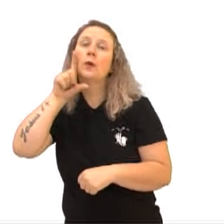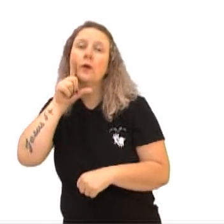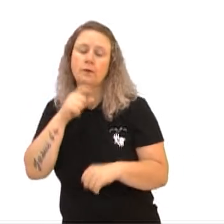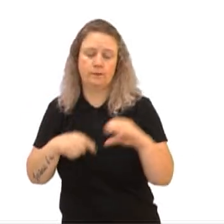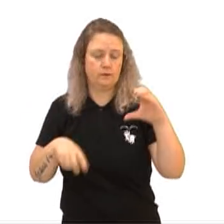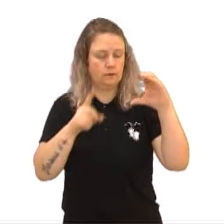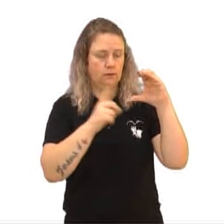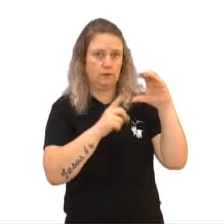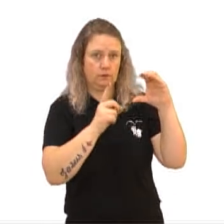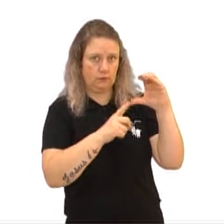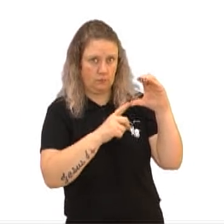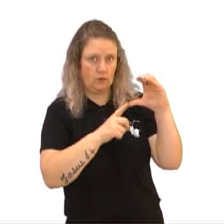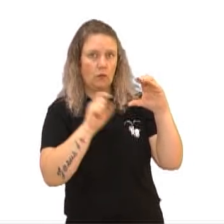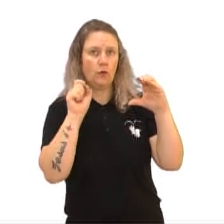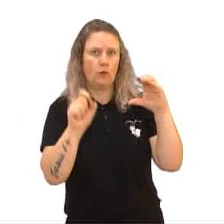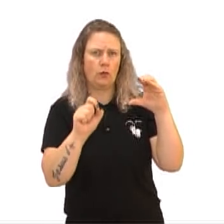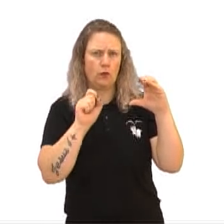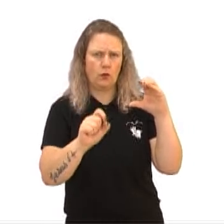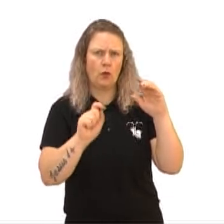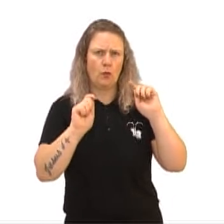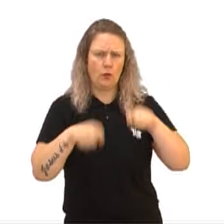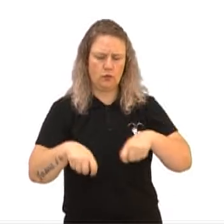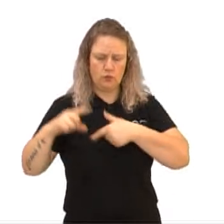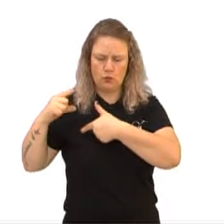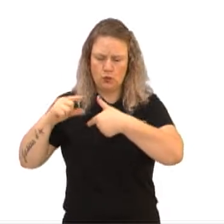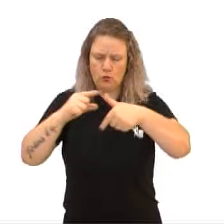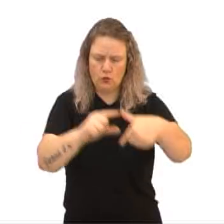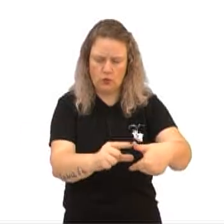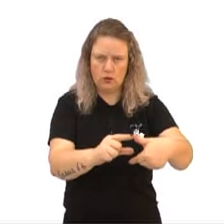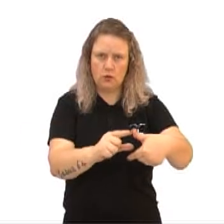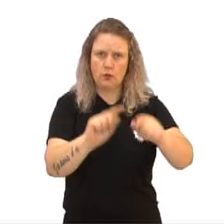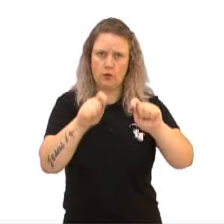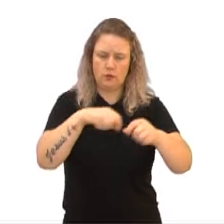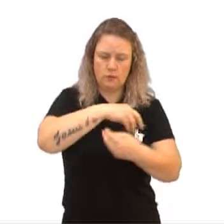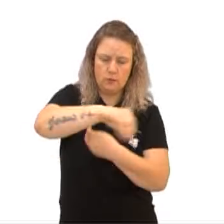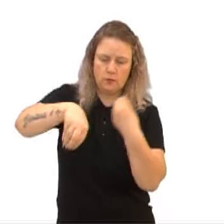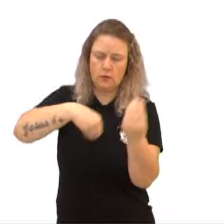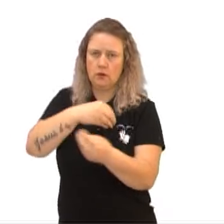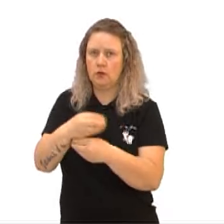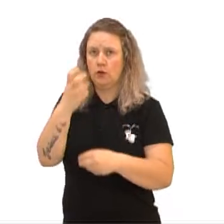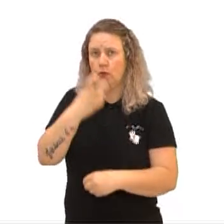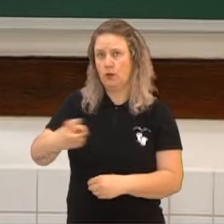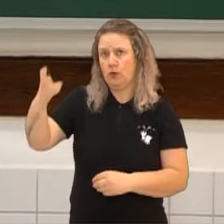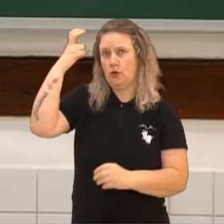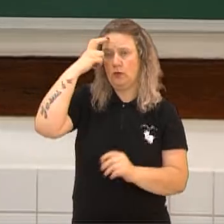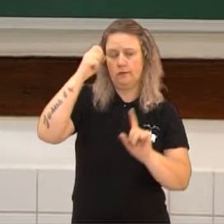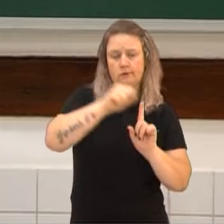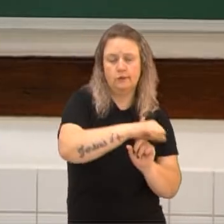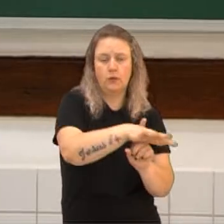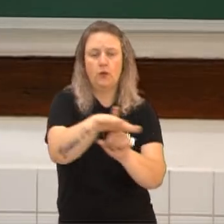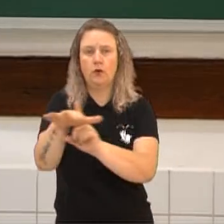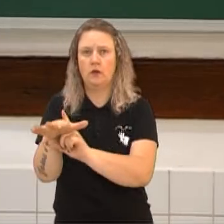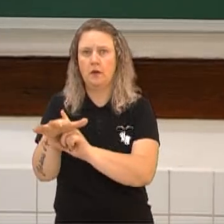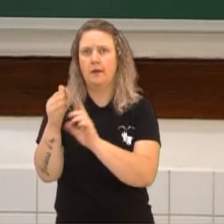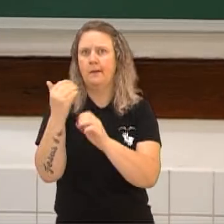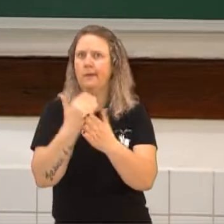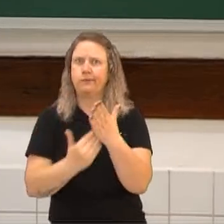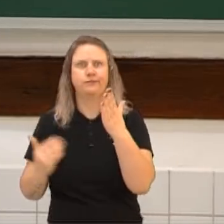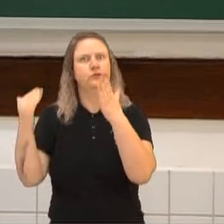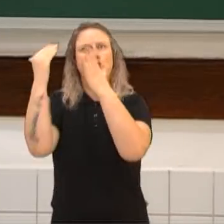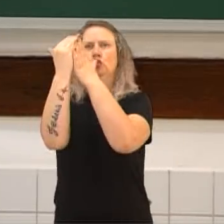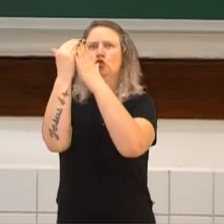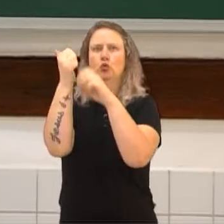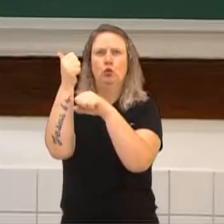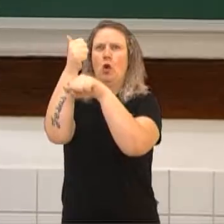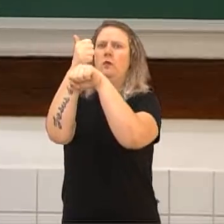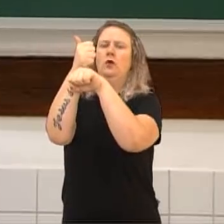Ele defendia que a cultura erudita podia misturar-se com aspectos da cultura popular, sobretudo a nordestina.